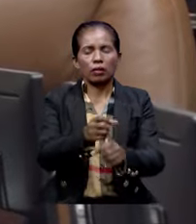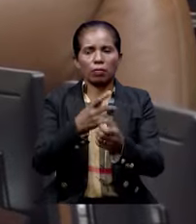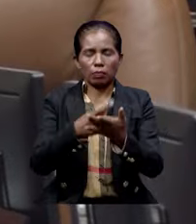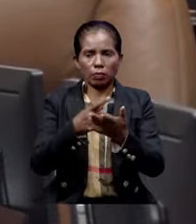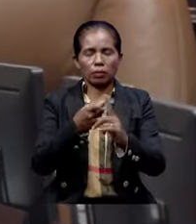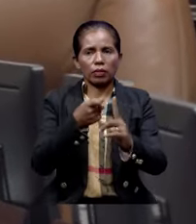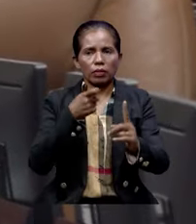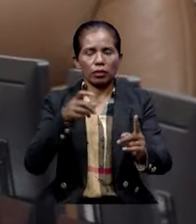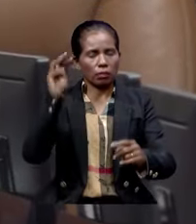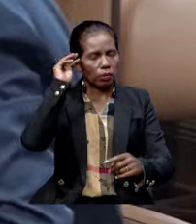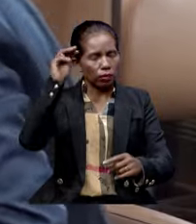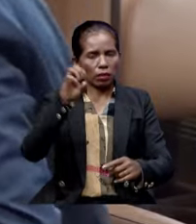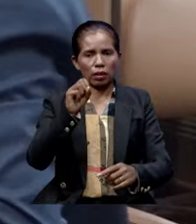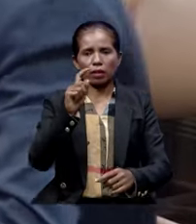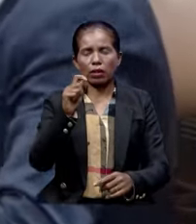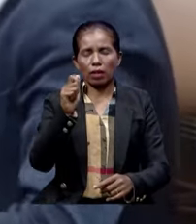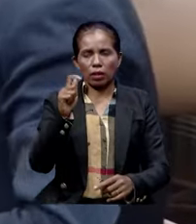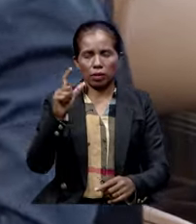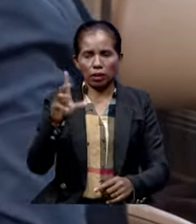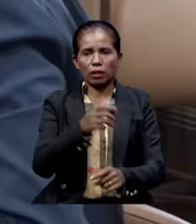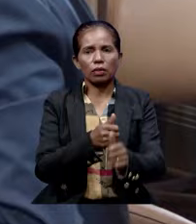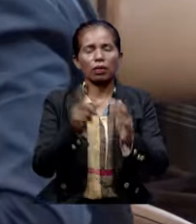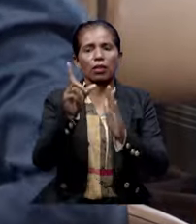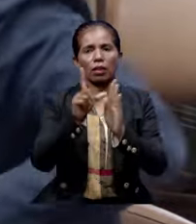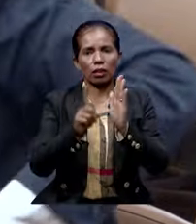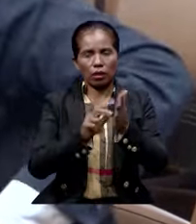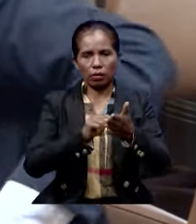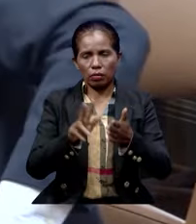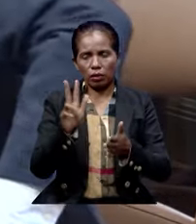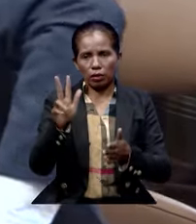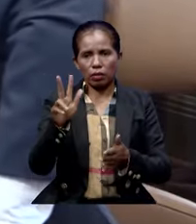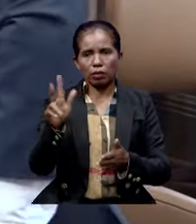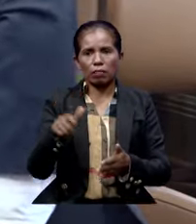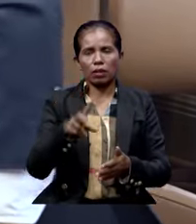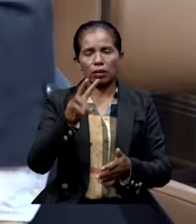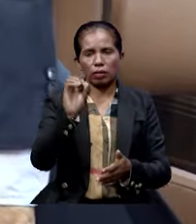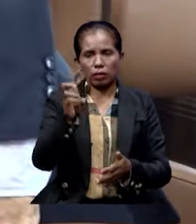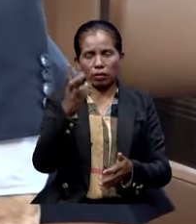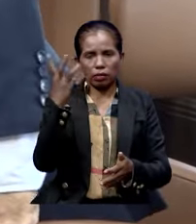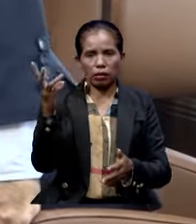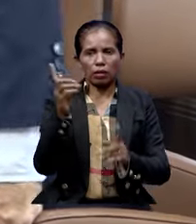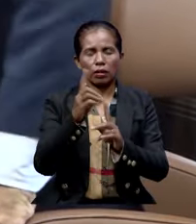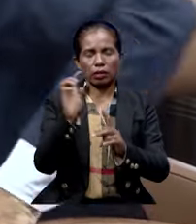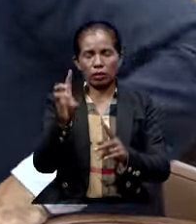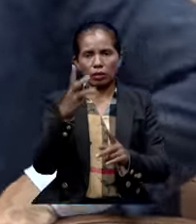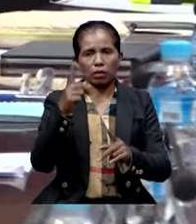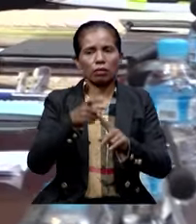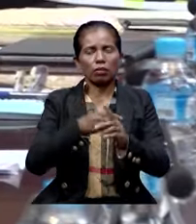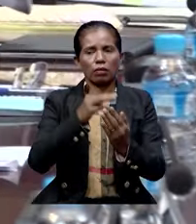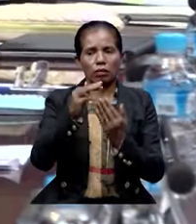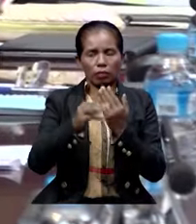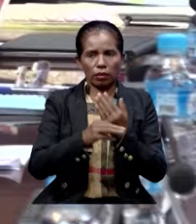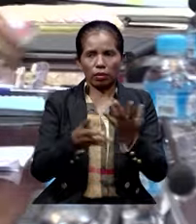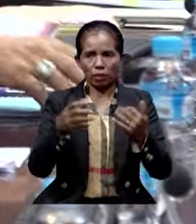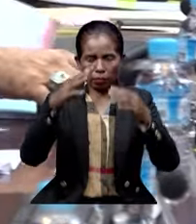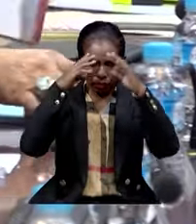o ministro da administração estatal baseia para decreto lei número tolo para Rio, rua San Luisinen e a Loro San Luisinen fulan março. De dar